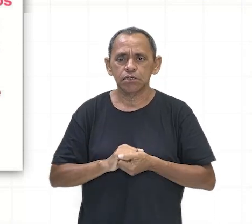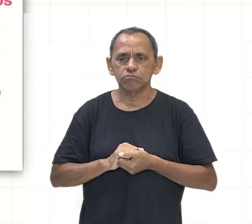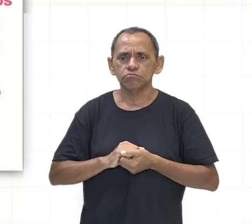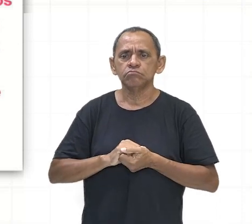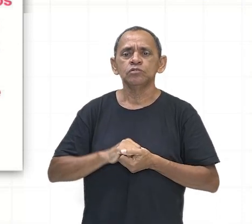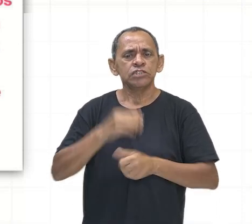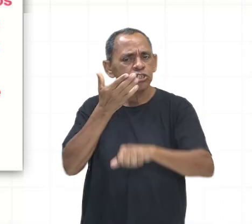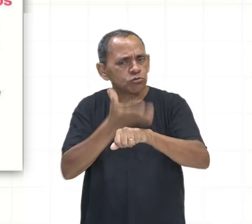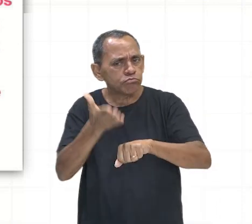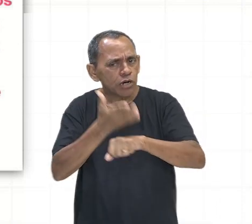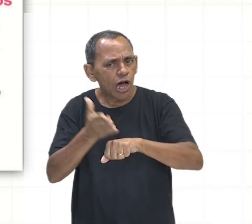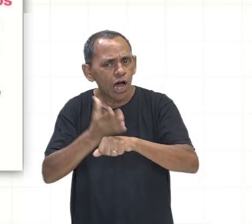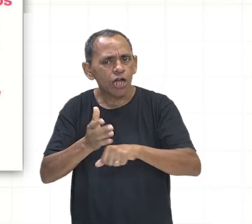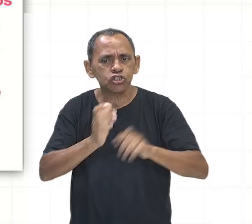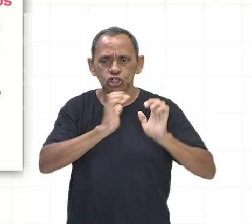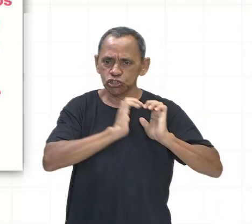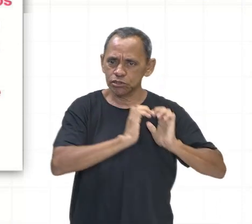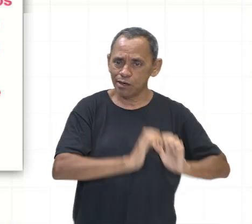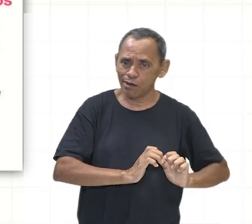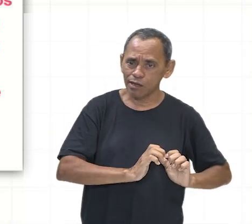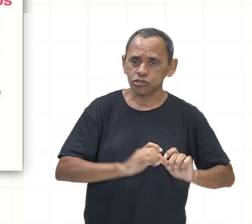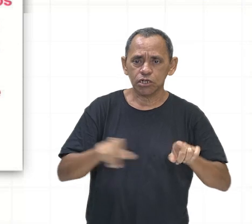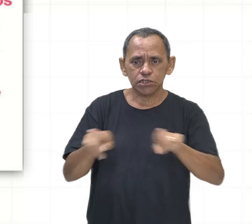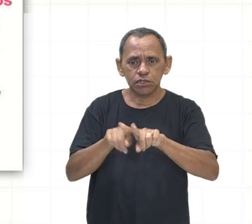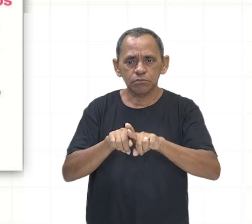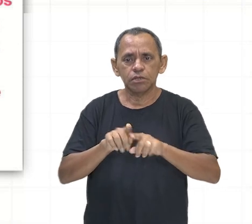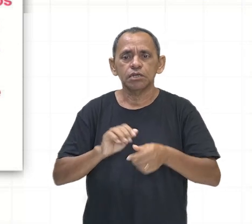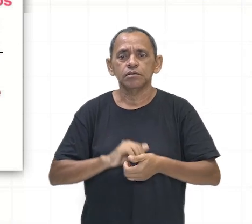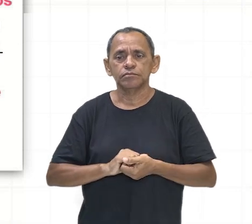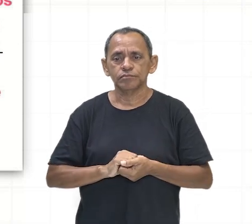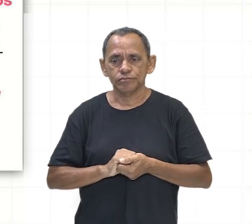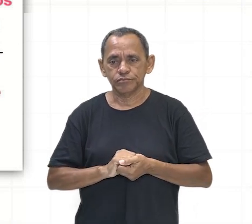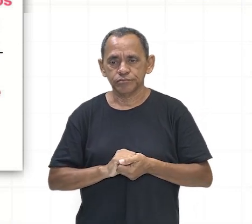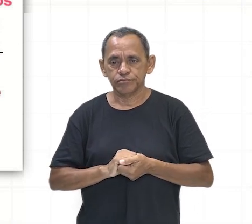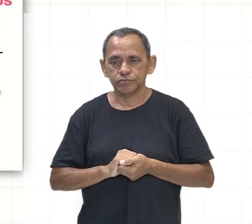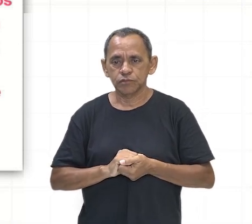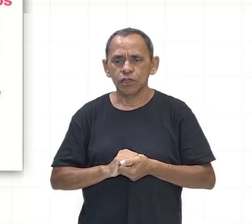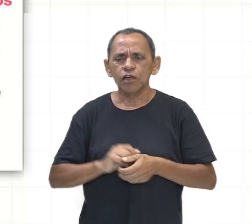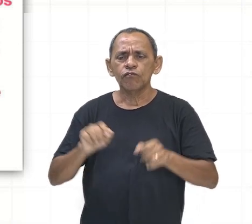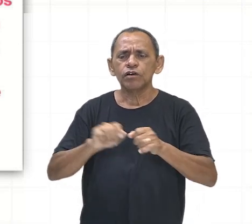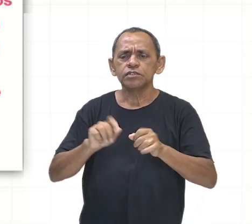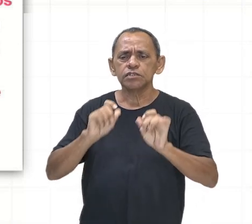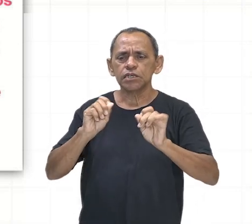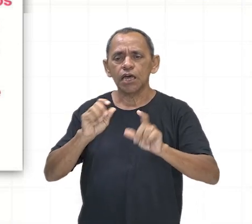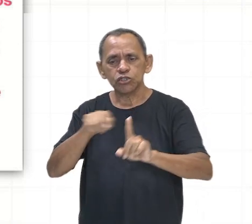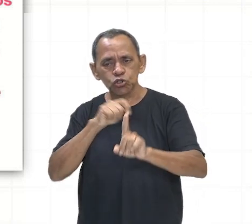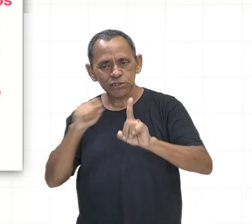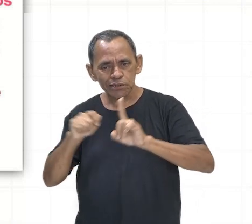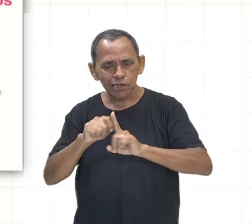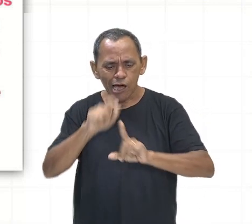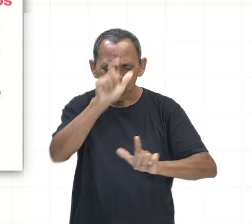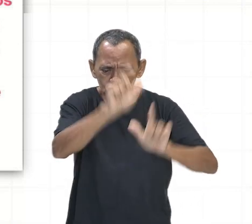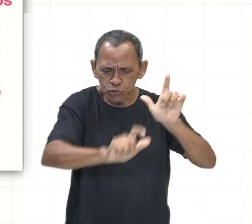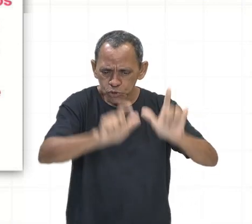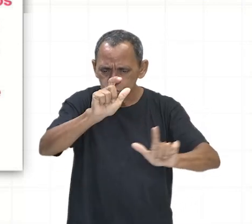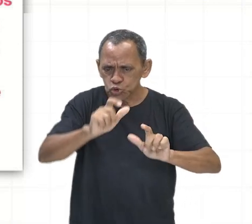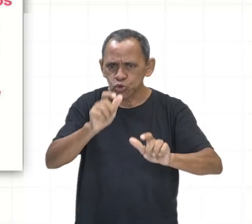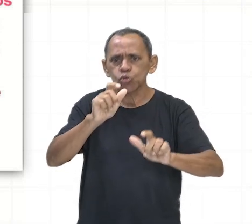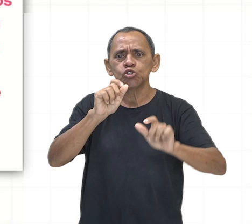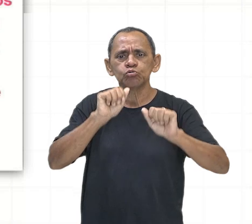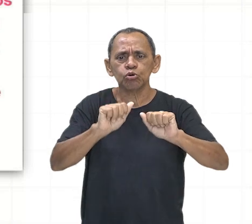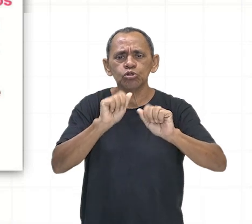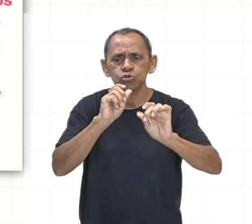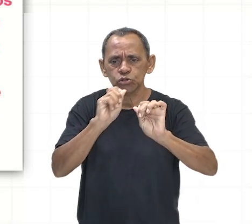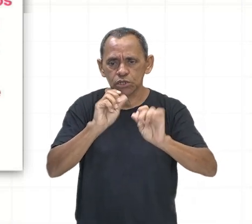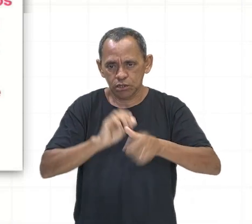éticos. Porque são esses princípios éticos que vão fazer com que a sociedade e as pessoas possam